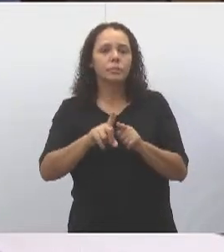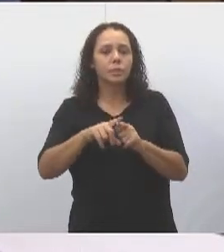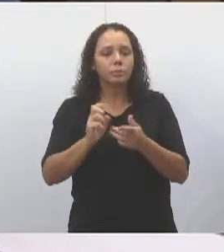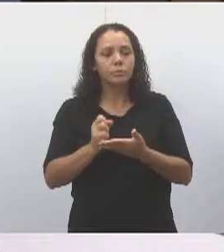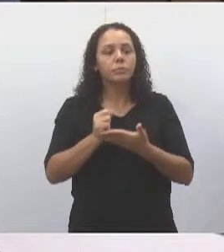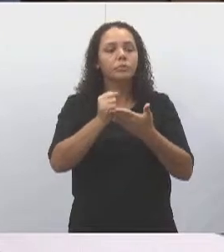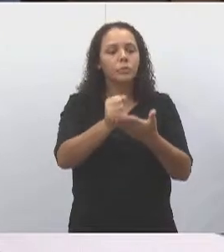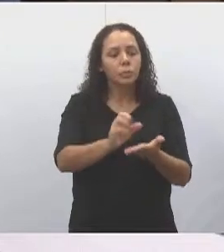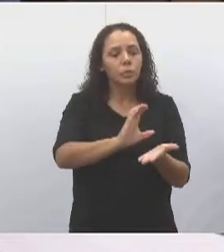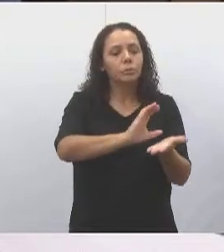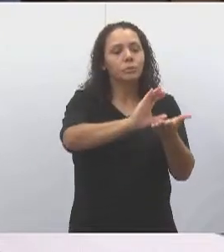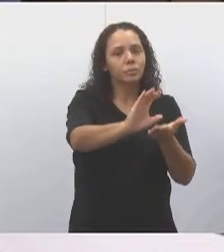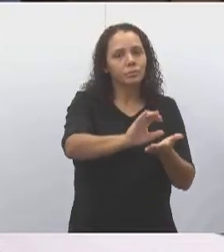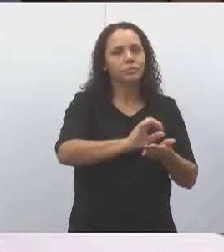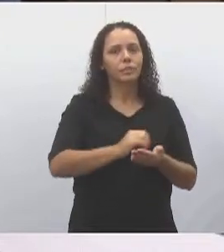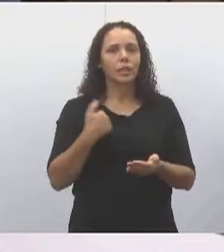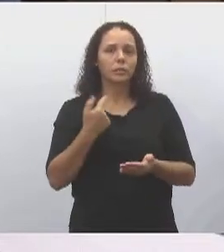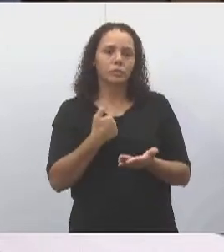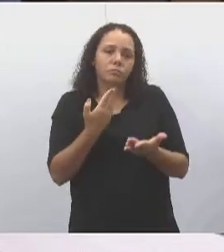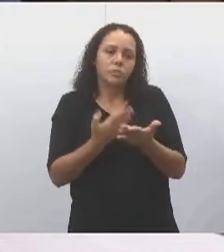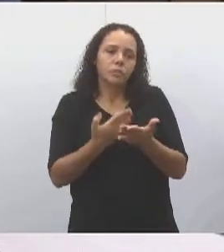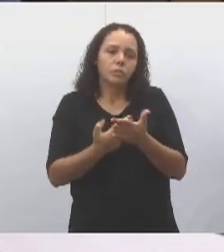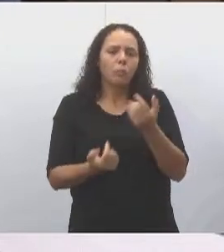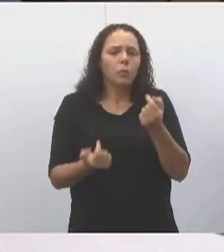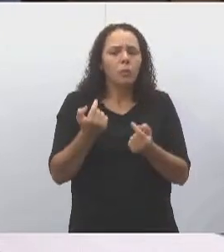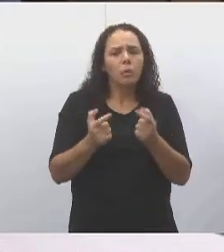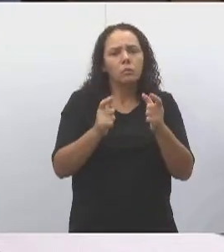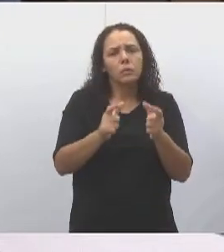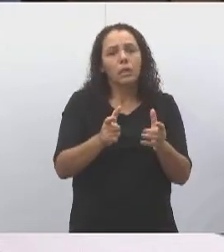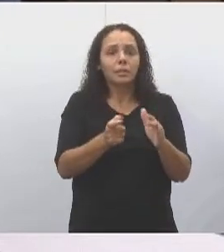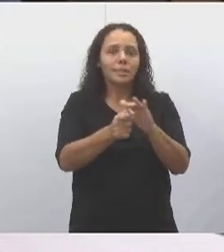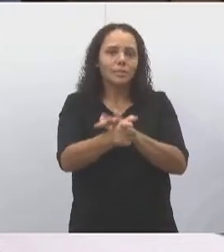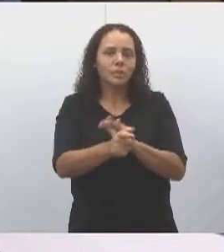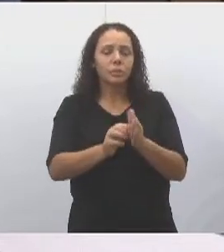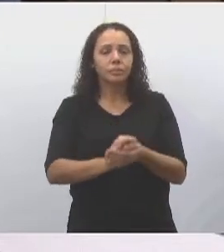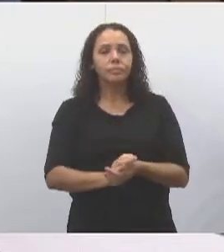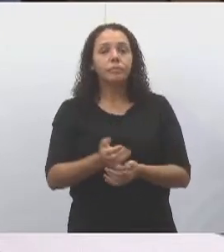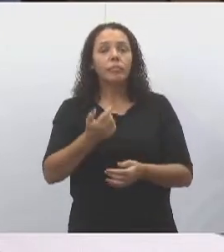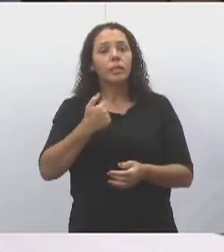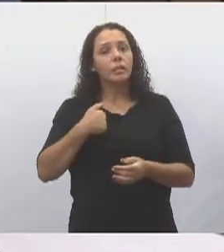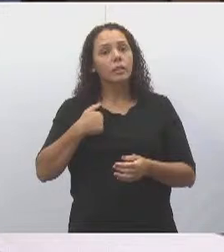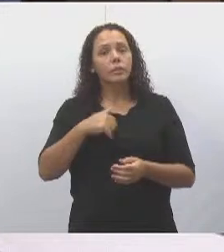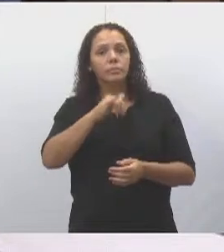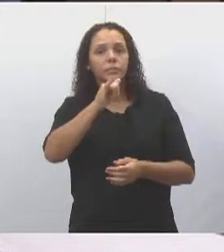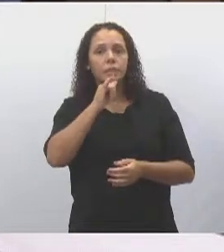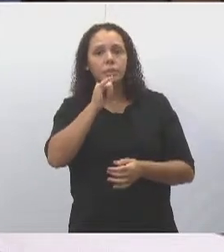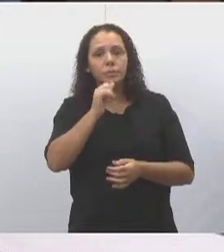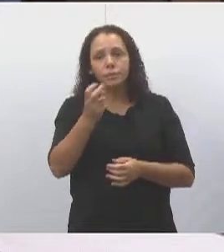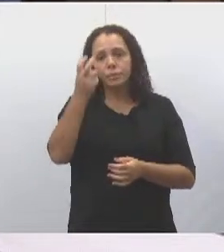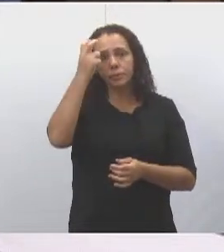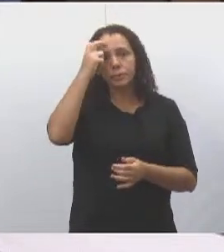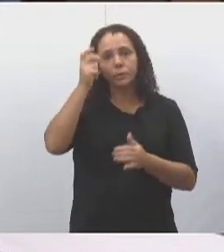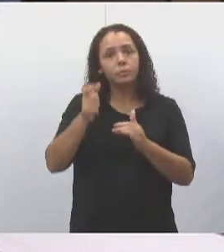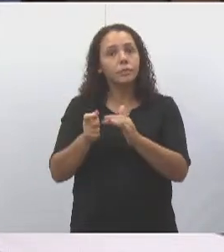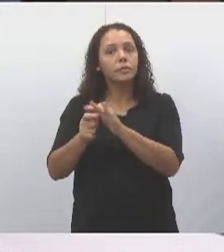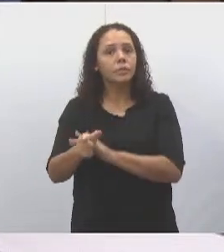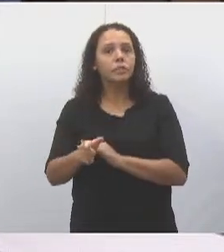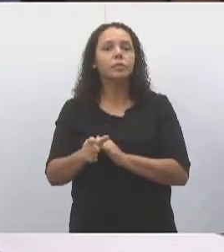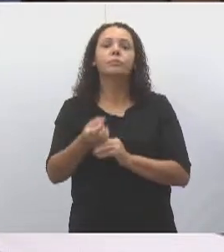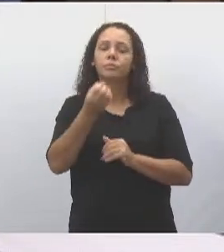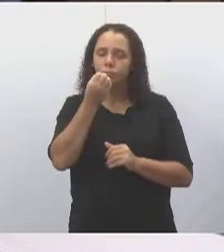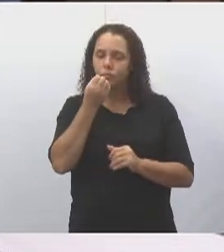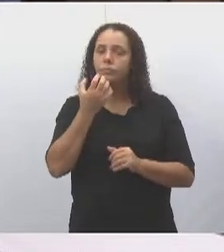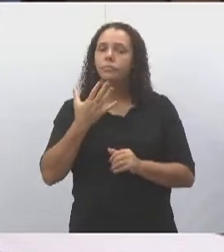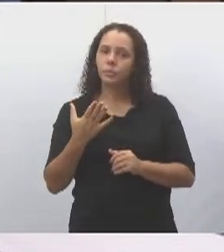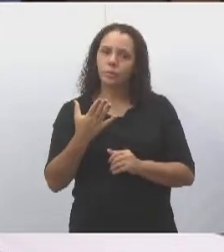esta oferta e contrapartida. Na cultura eu tive um investimento muito legal nos últimos anos, e